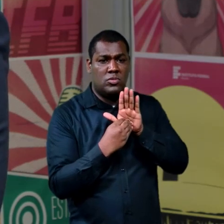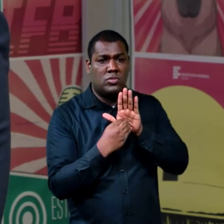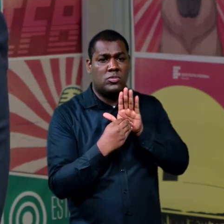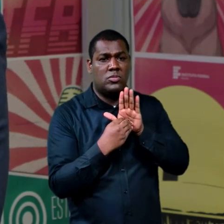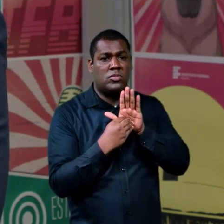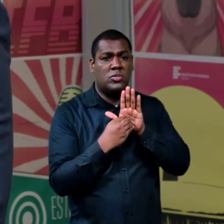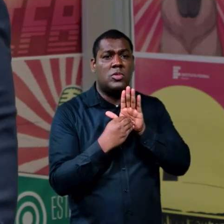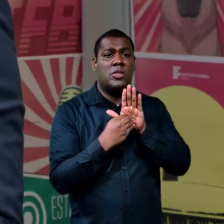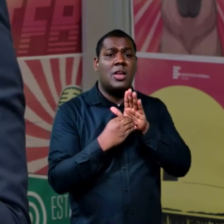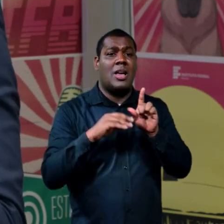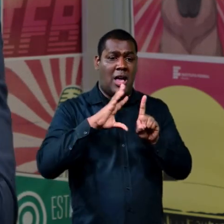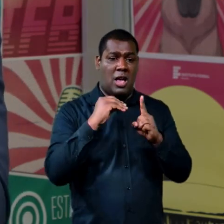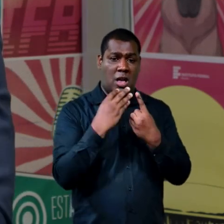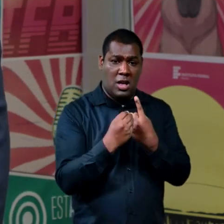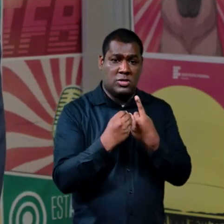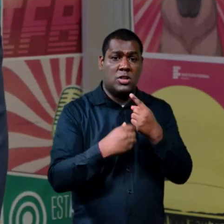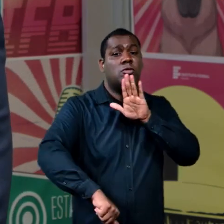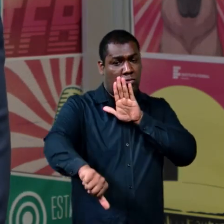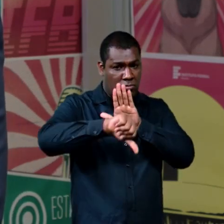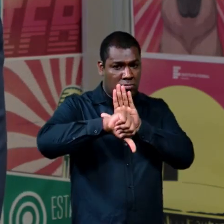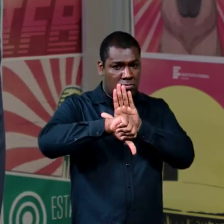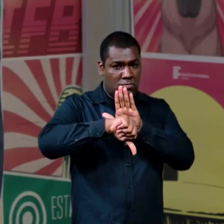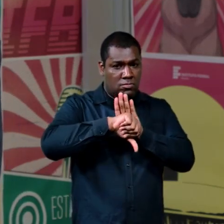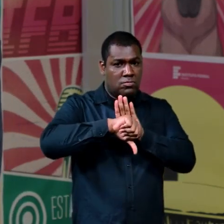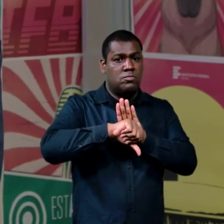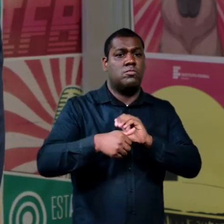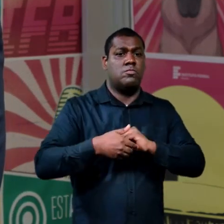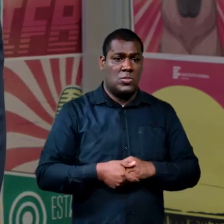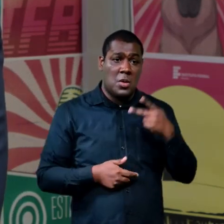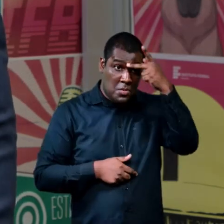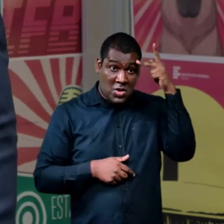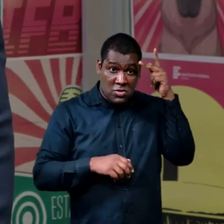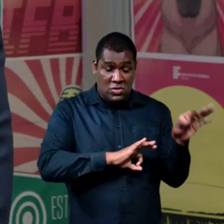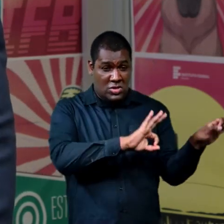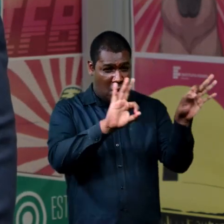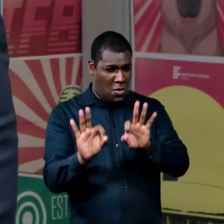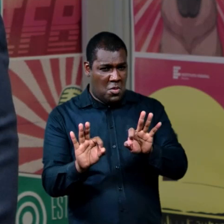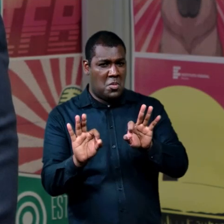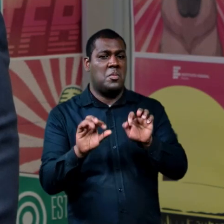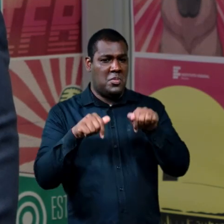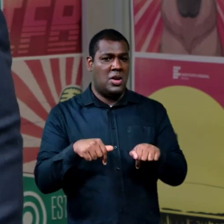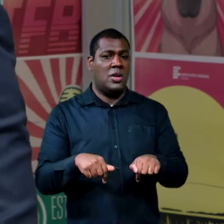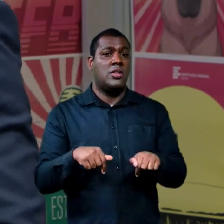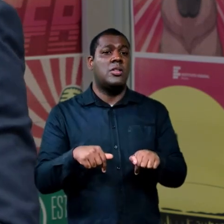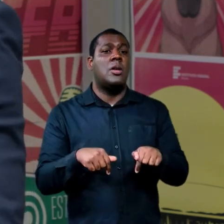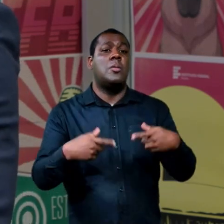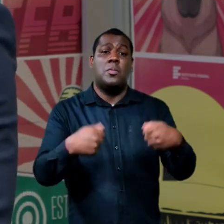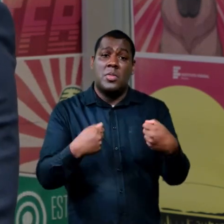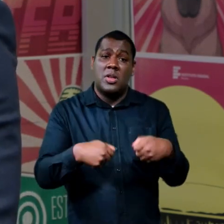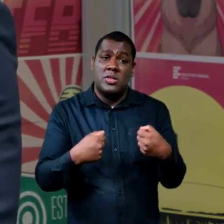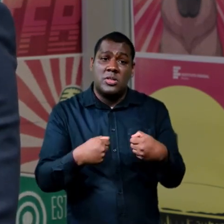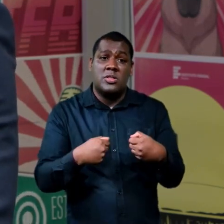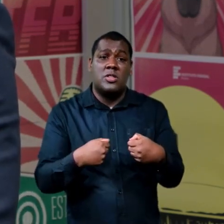como crime. Então, para a gente, para as pessoas que estão nos assistindo, é interessante que as pessoas entendam que, num primeiro